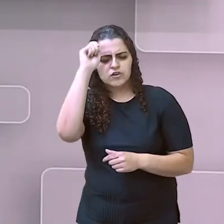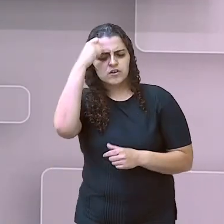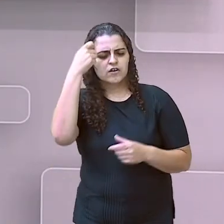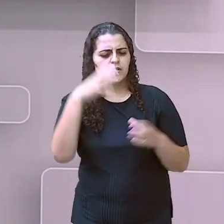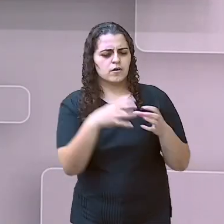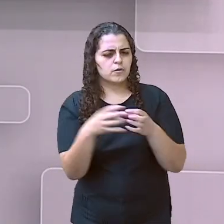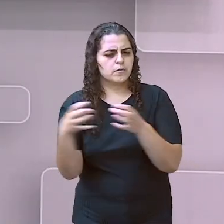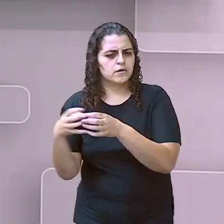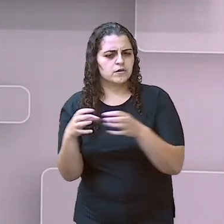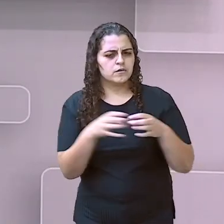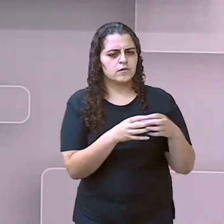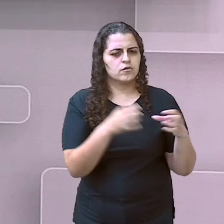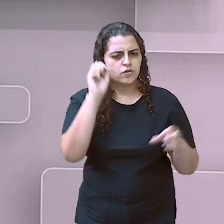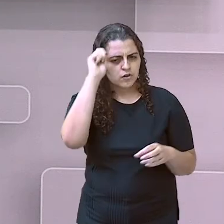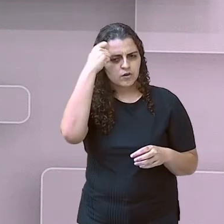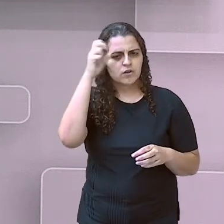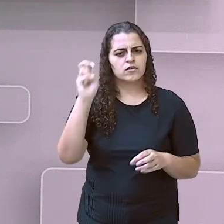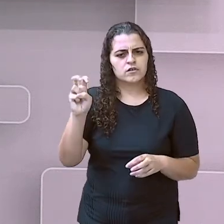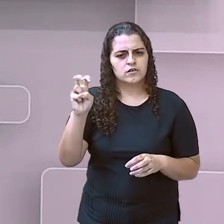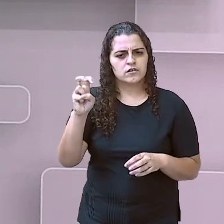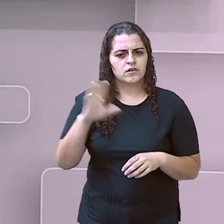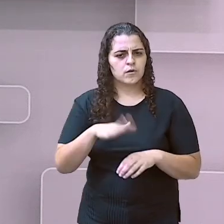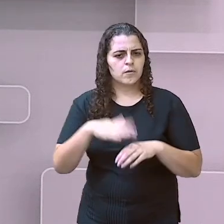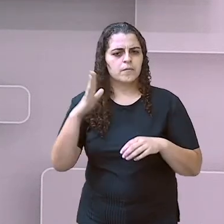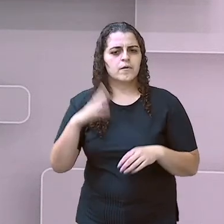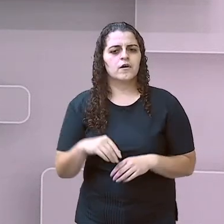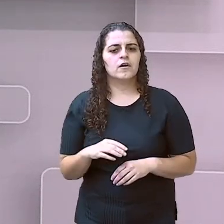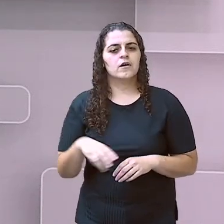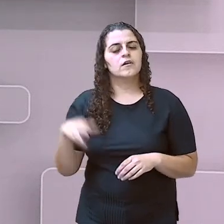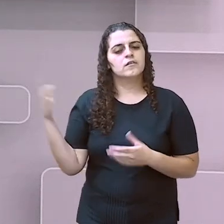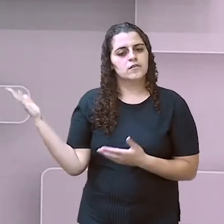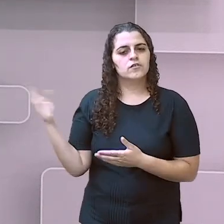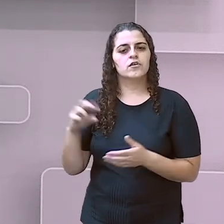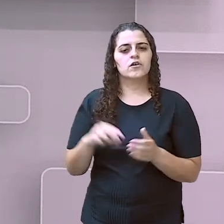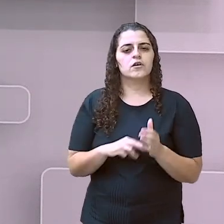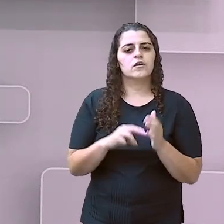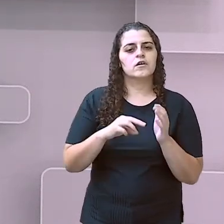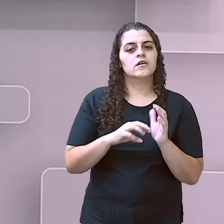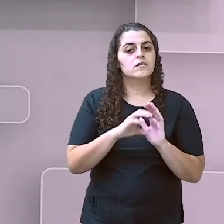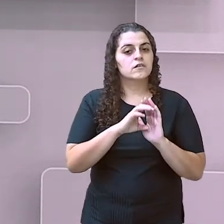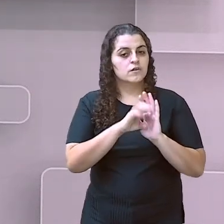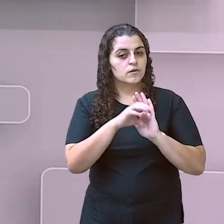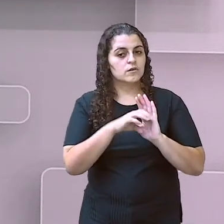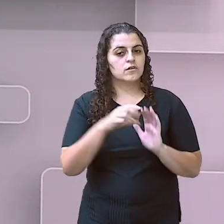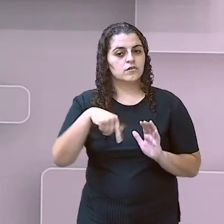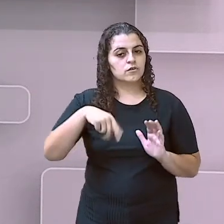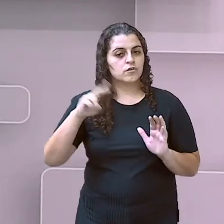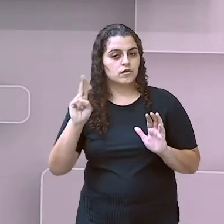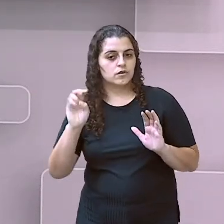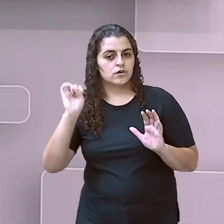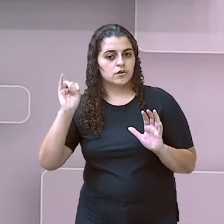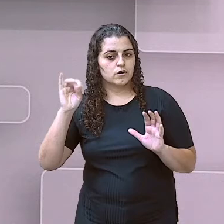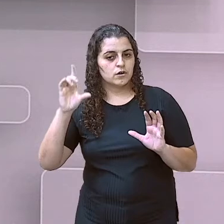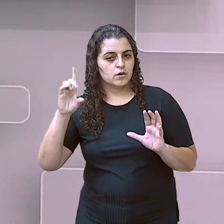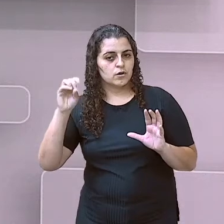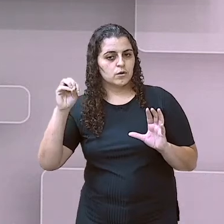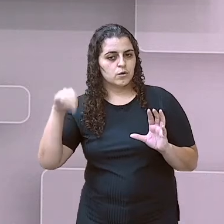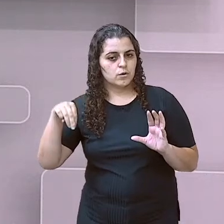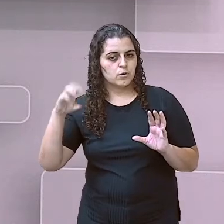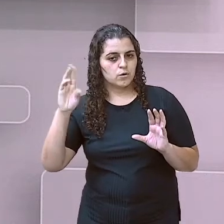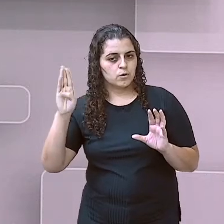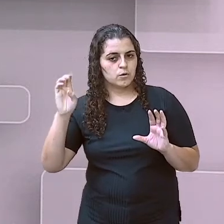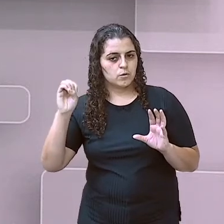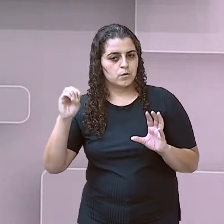que tivesse acima de 5 negros era chamado de quilombo. E eles tinham esse lugar chamado